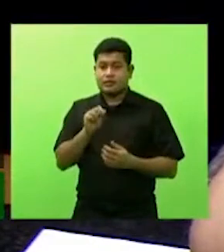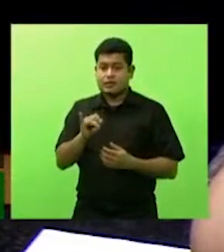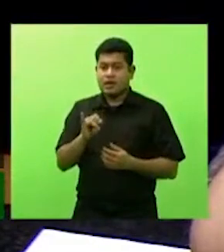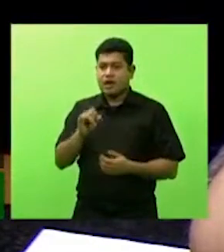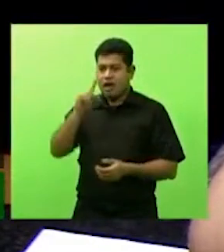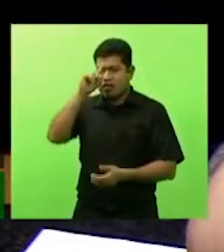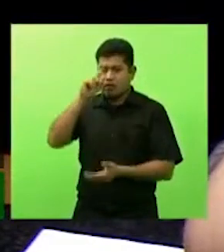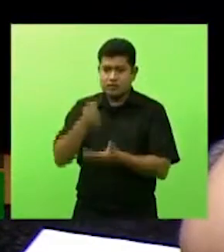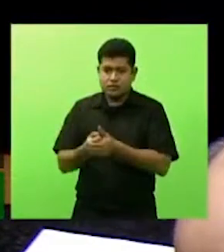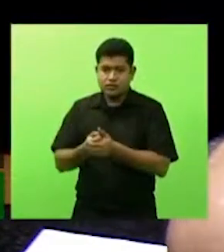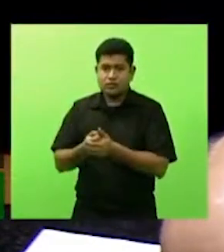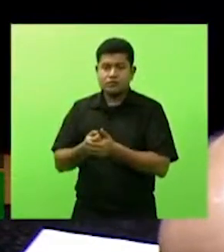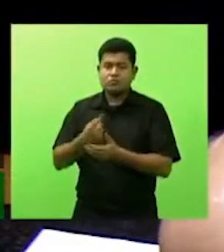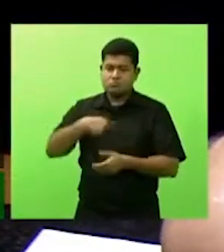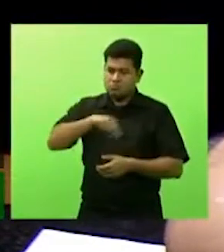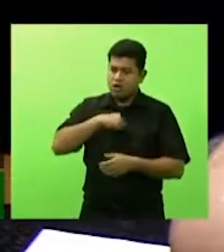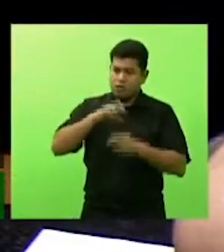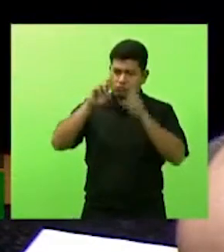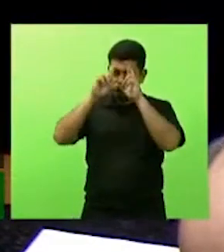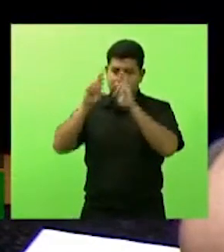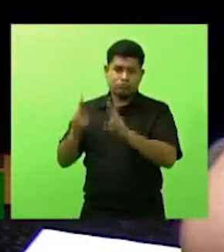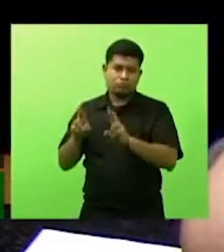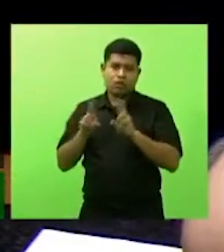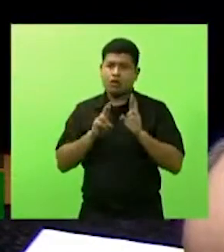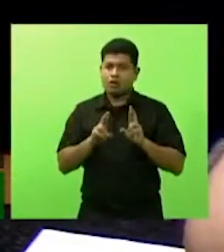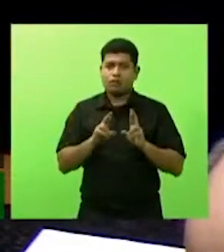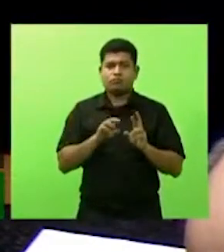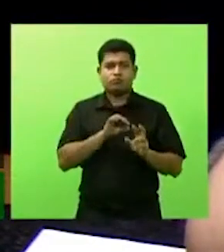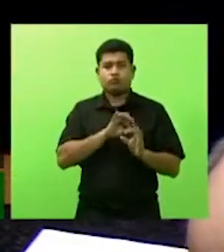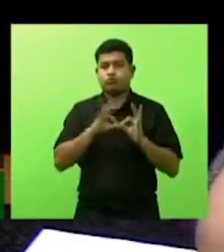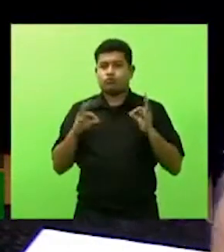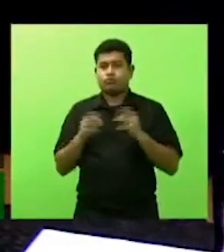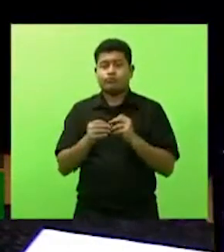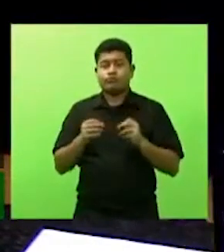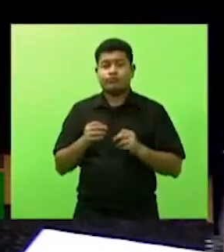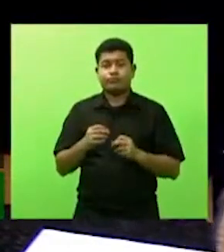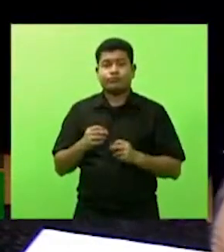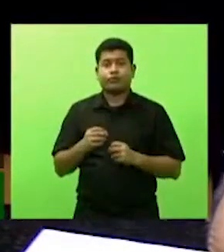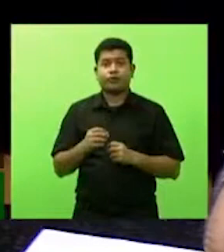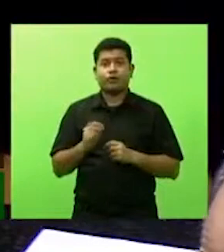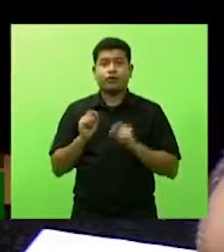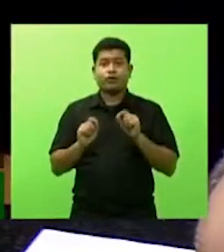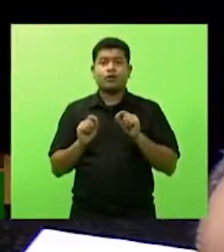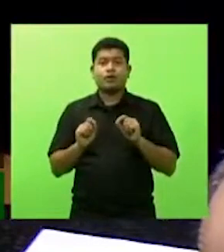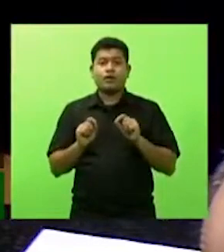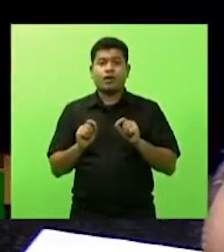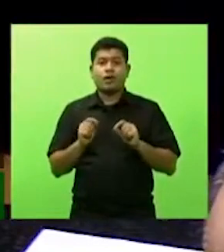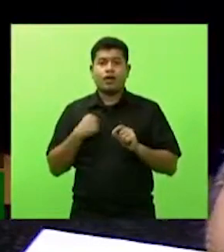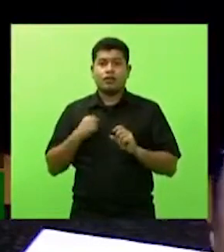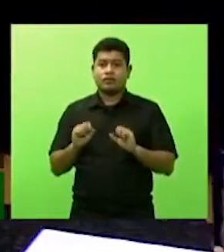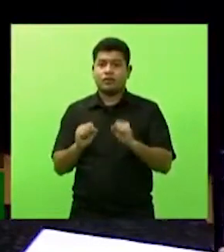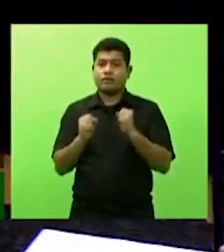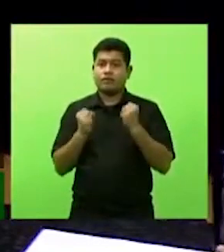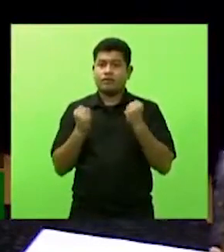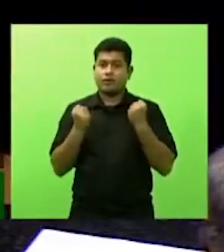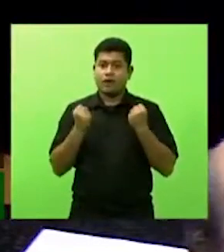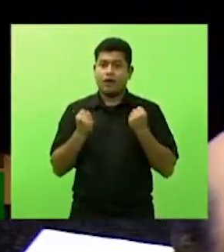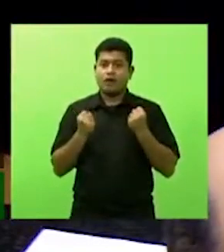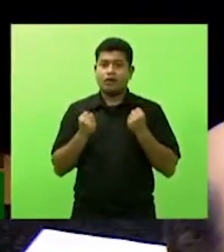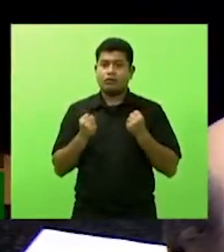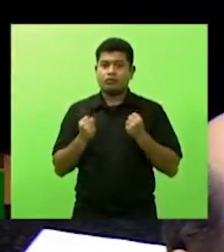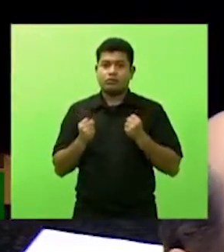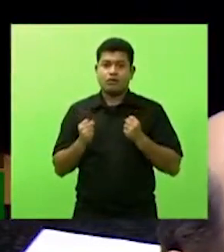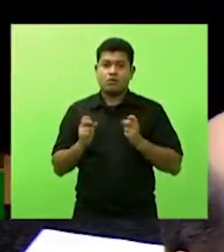fosse respeitado. E, por isso, a nossa posição foi de defender o prosseguimento